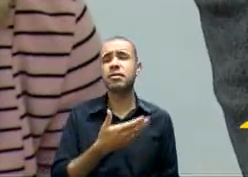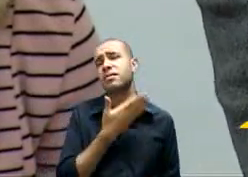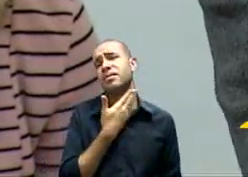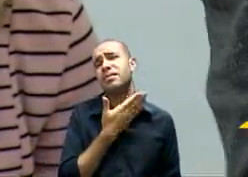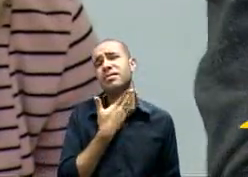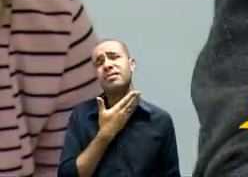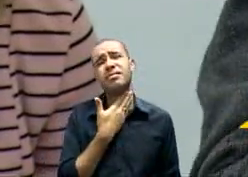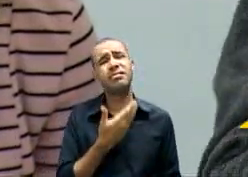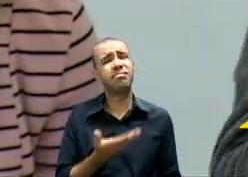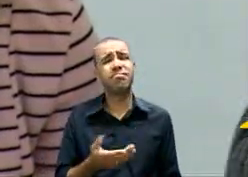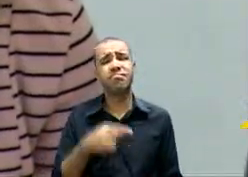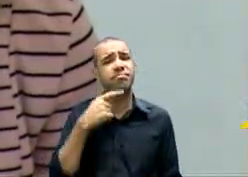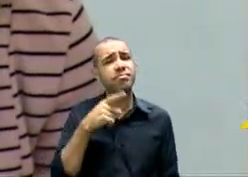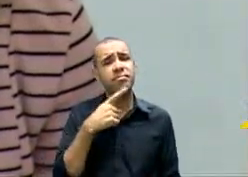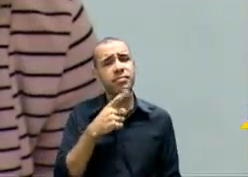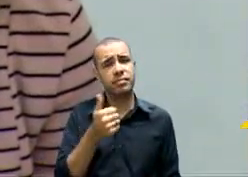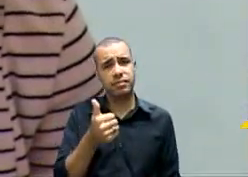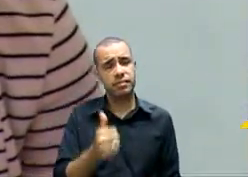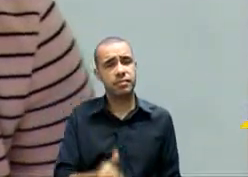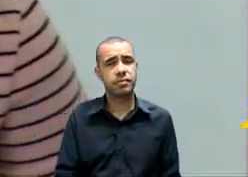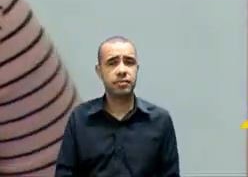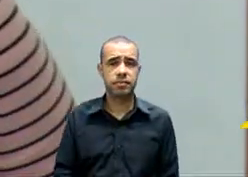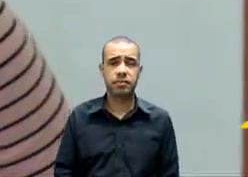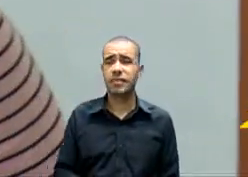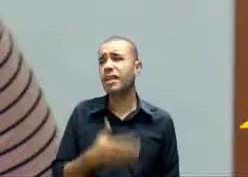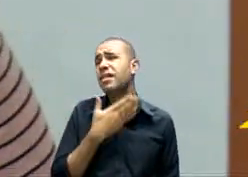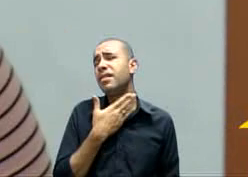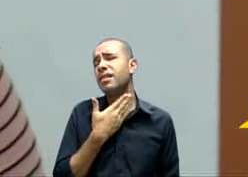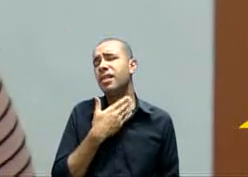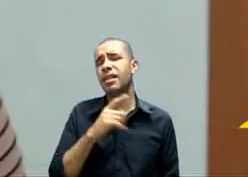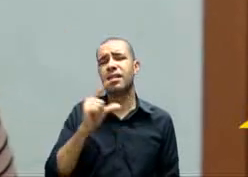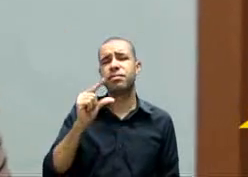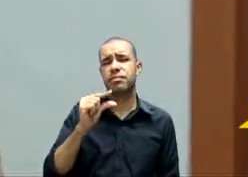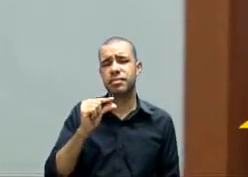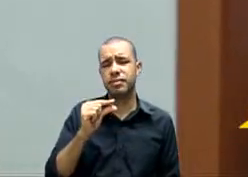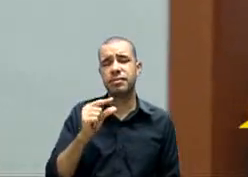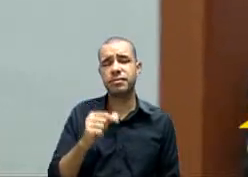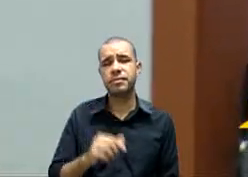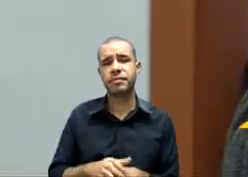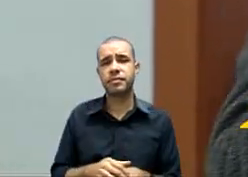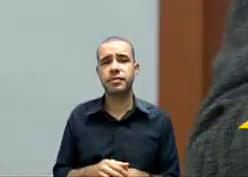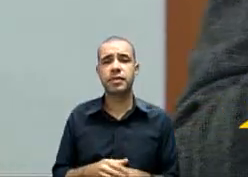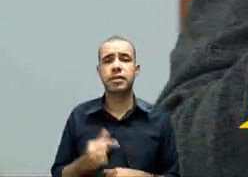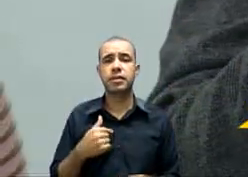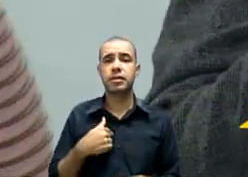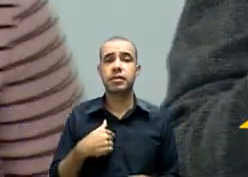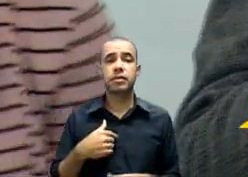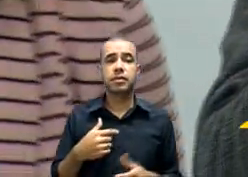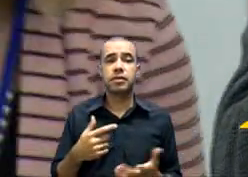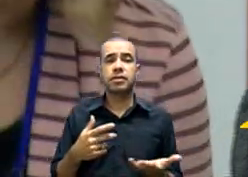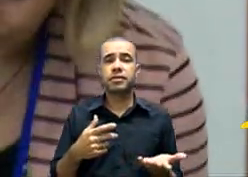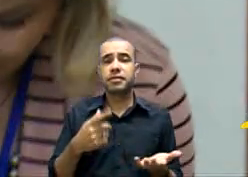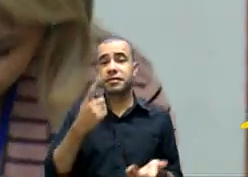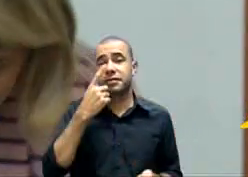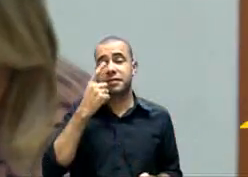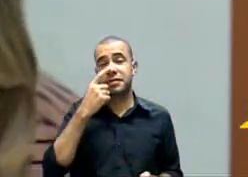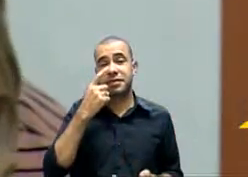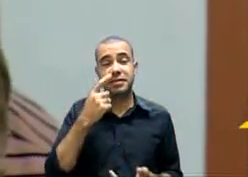não consigo falar, senhor presidente. Estou sem voz. Estou querendo ficar igual o vereador